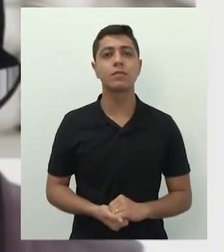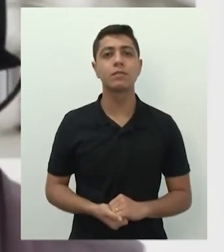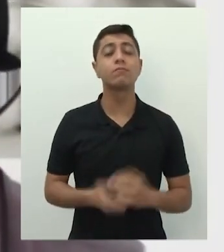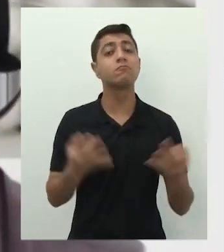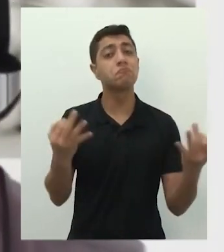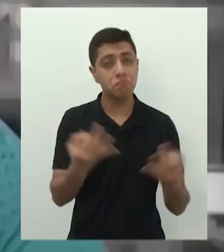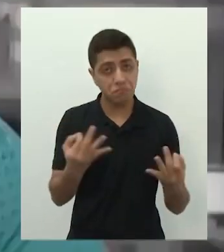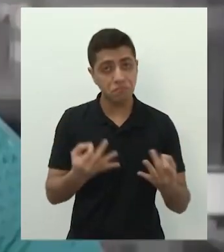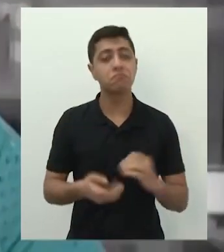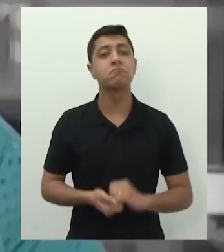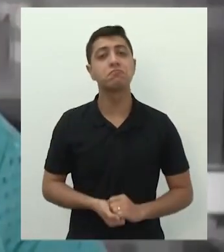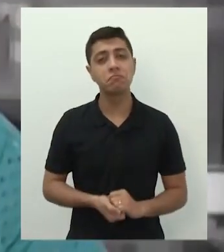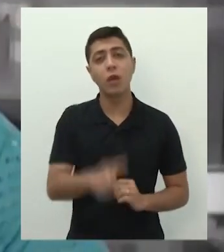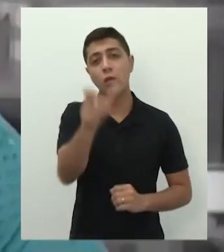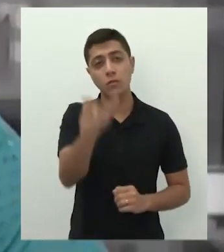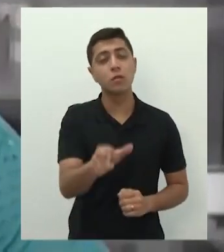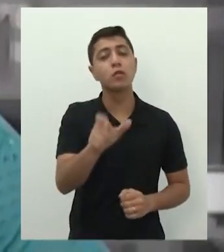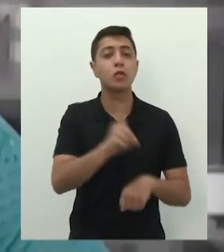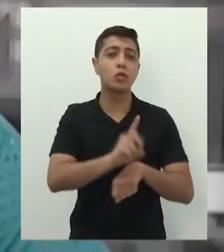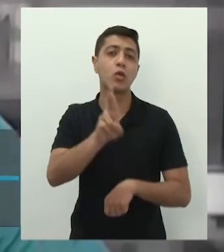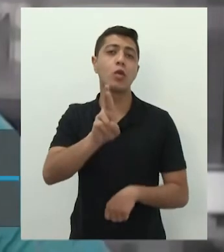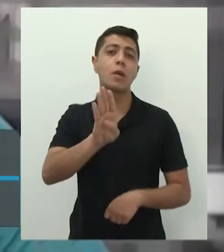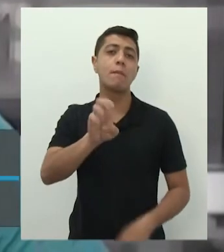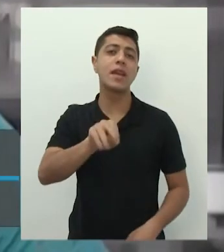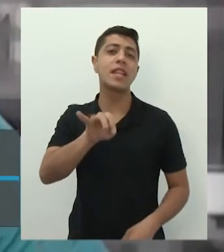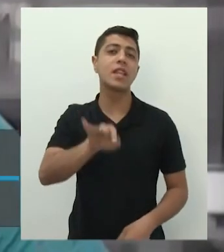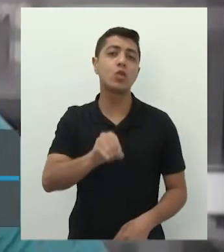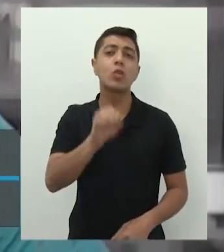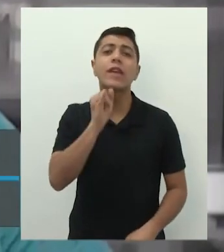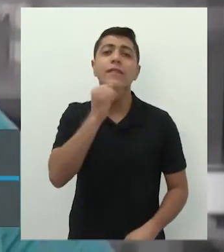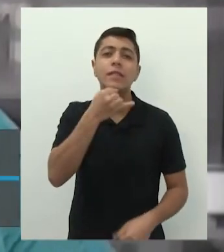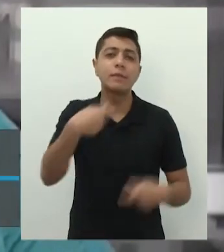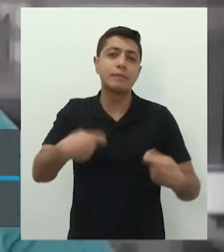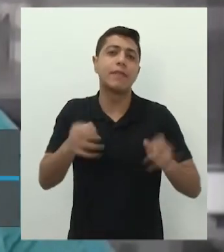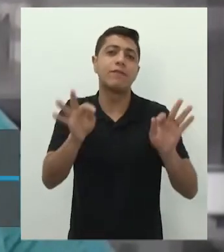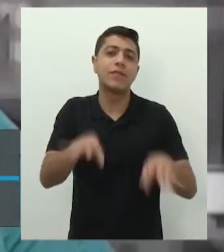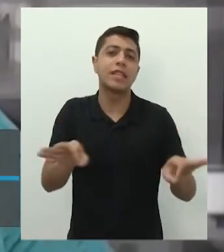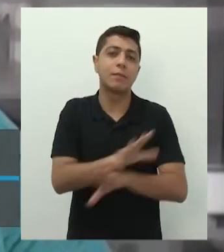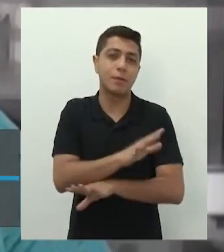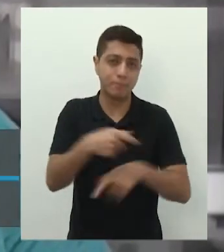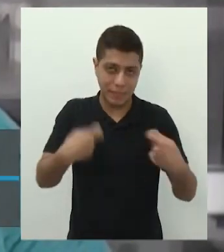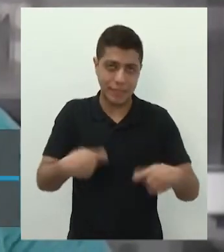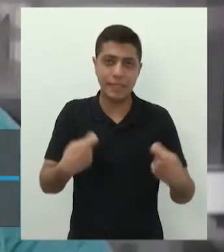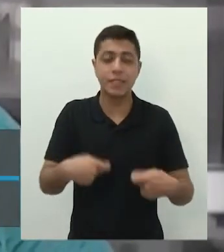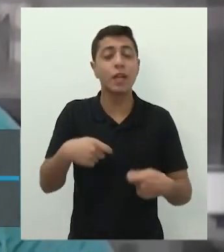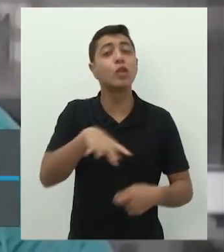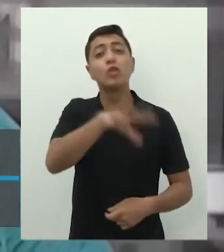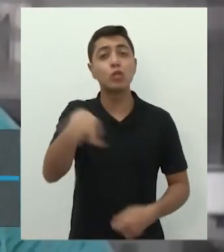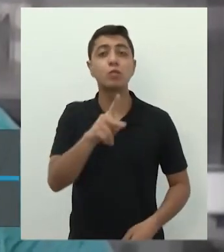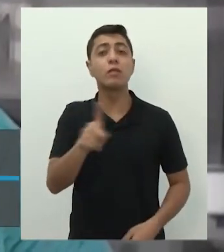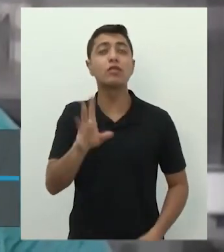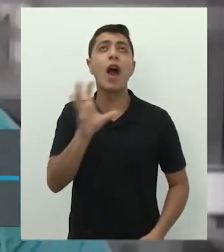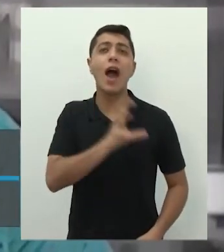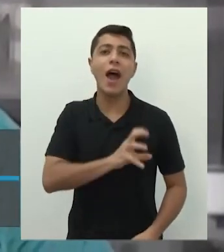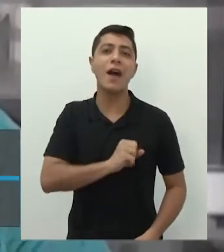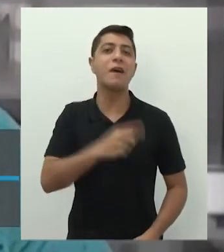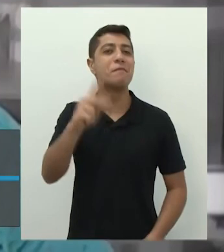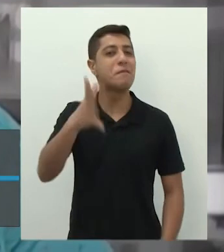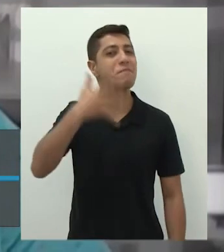pais, para vocês, professores. 100% de ausência e 100% de presença não dá certo. Tentem atingir